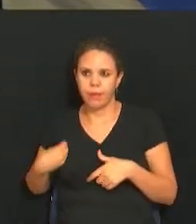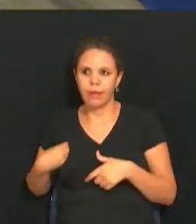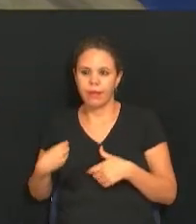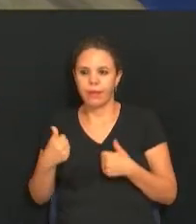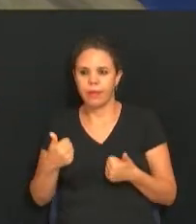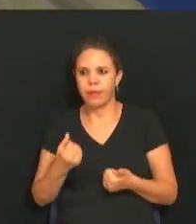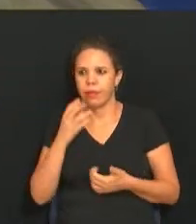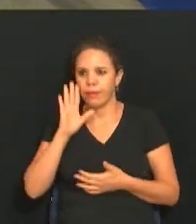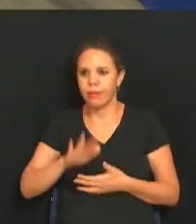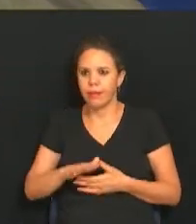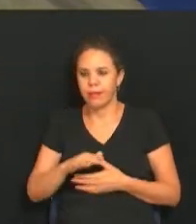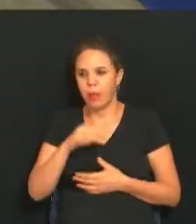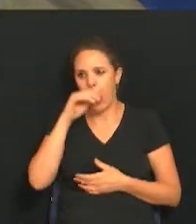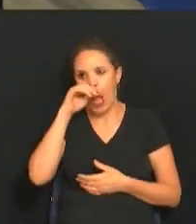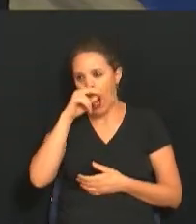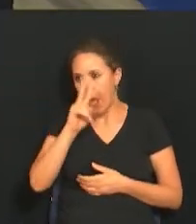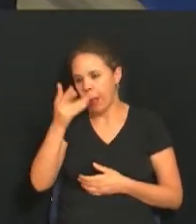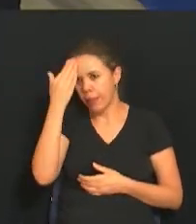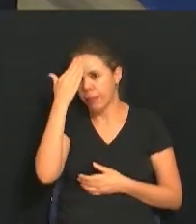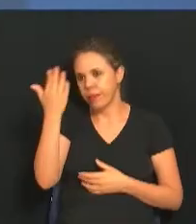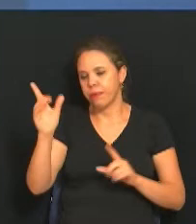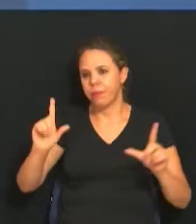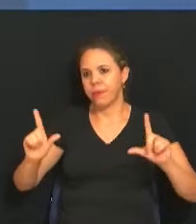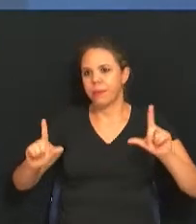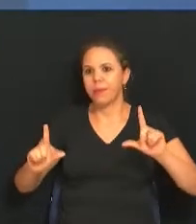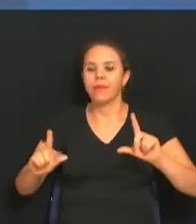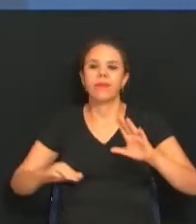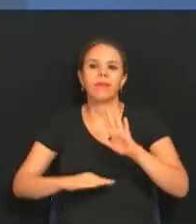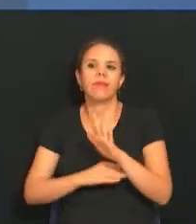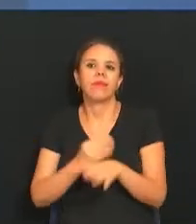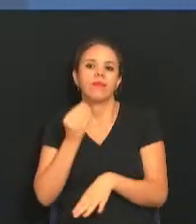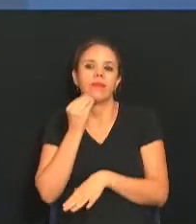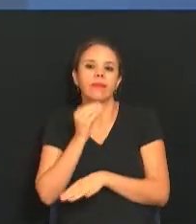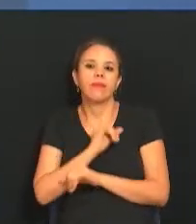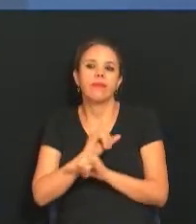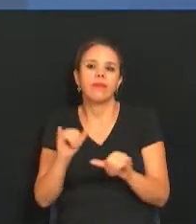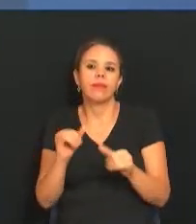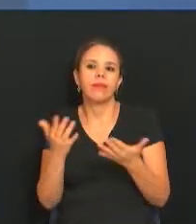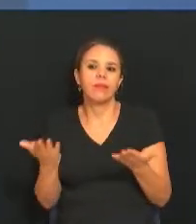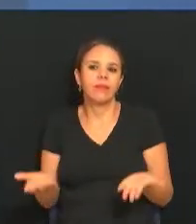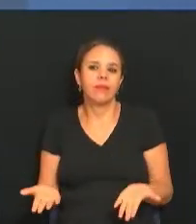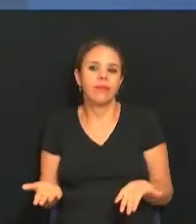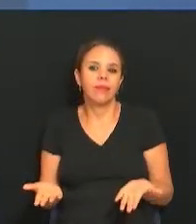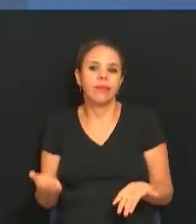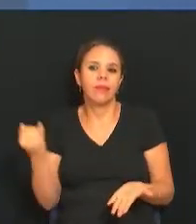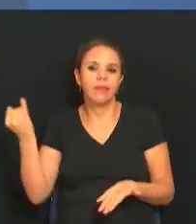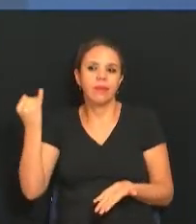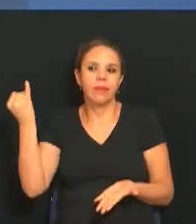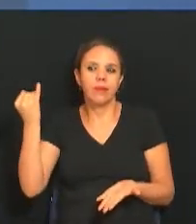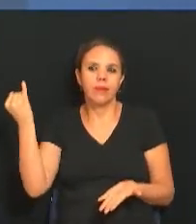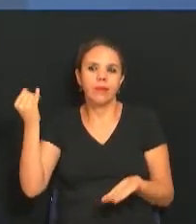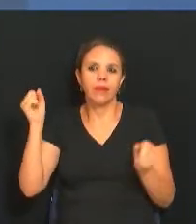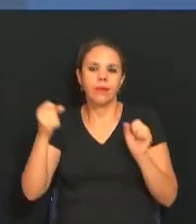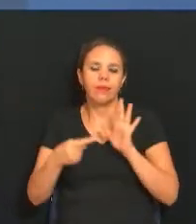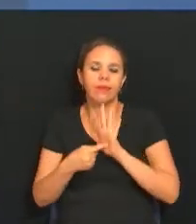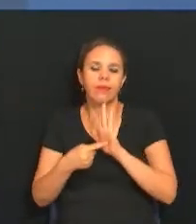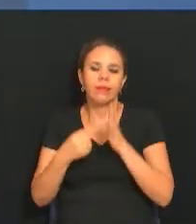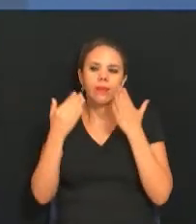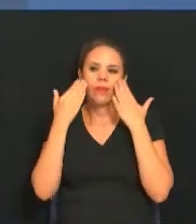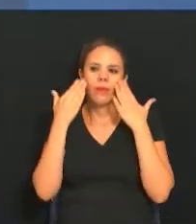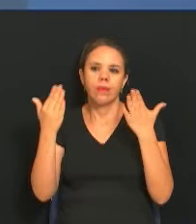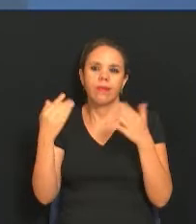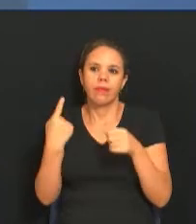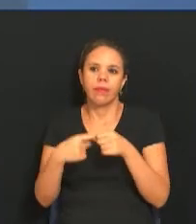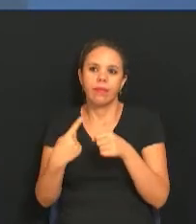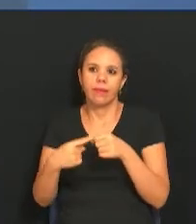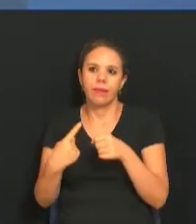tarde, Viviane. Eu sempre agradeço à TV Câmara por esse espaço, por essa oportunidade, e isso é importante, a gente poder mostrar para os munícipes